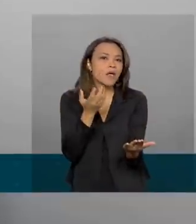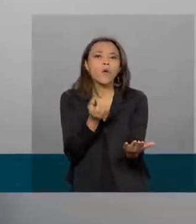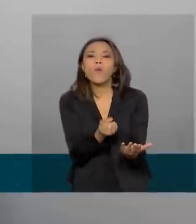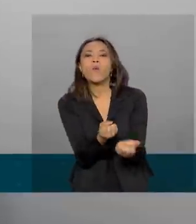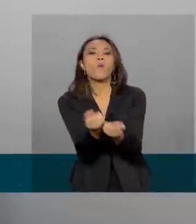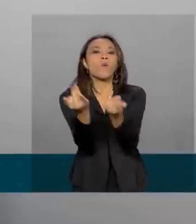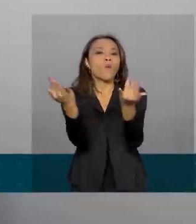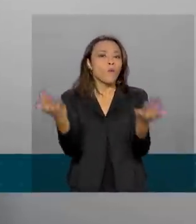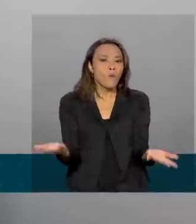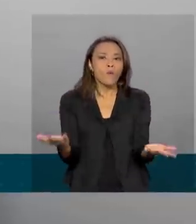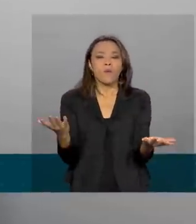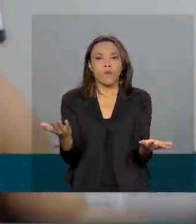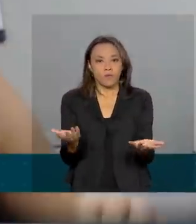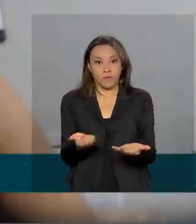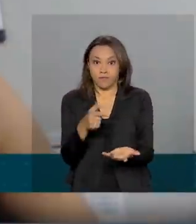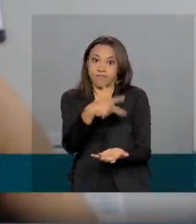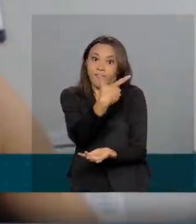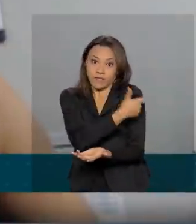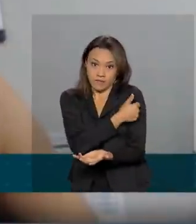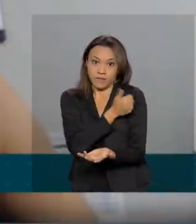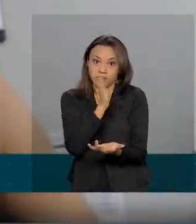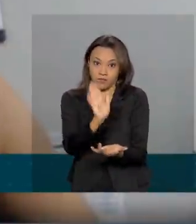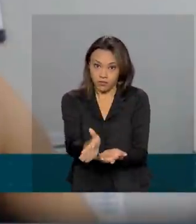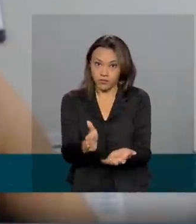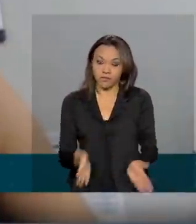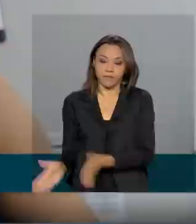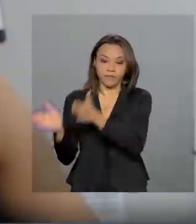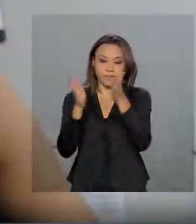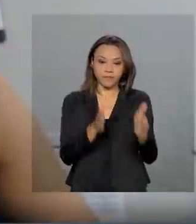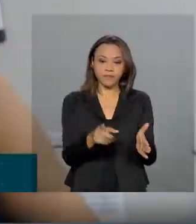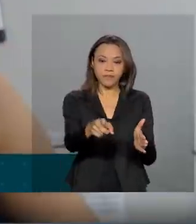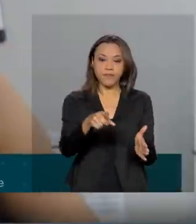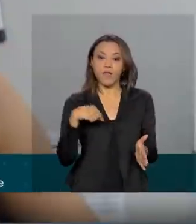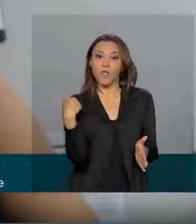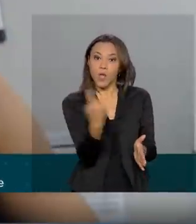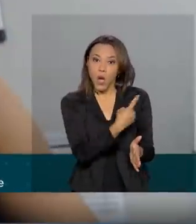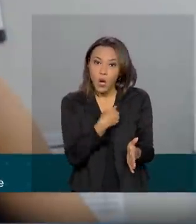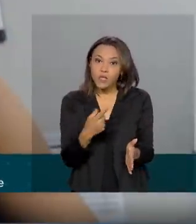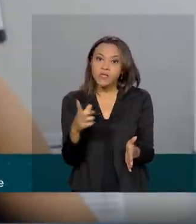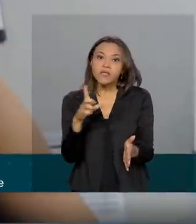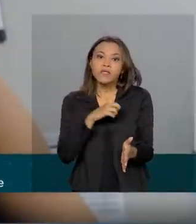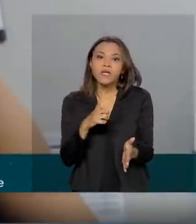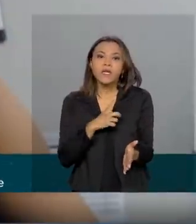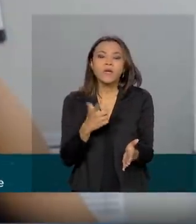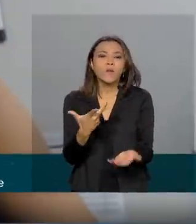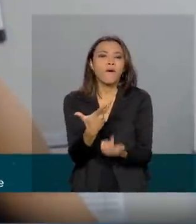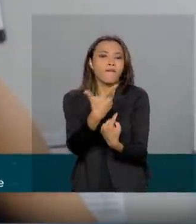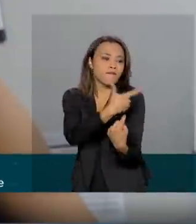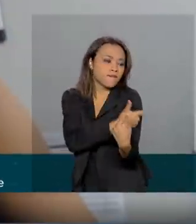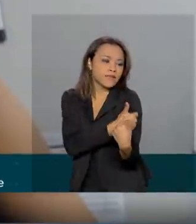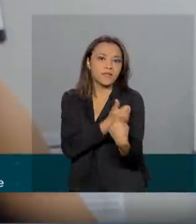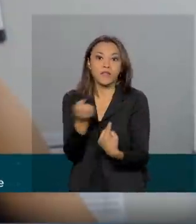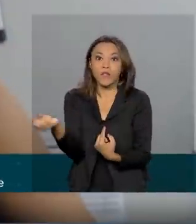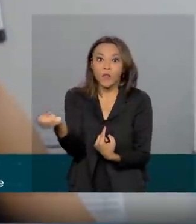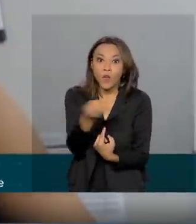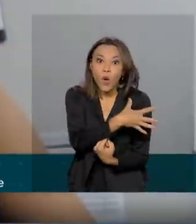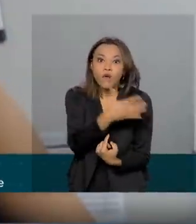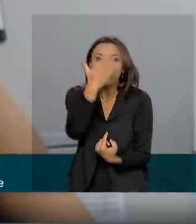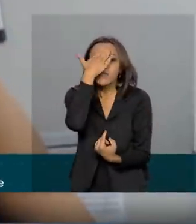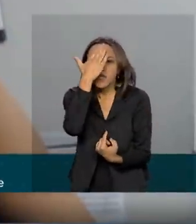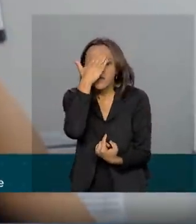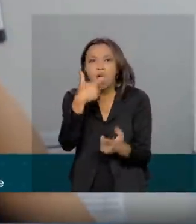vacinas oferecidas à população nós estamos com uma vacina nova a gente precisa fazer